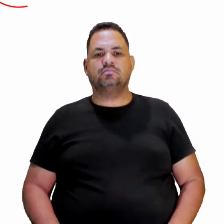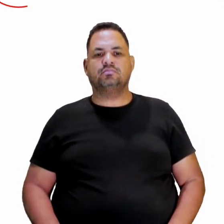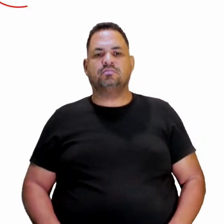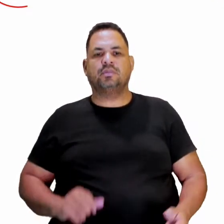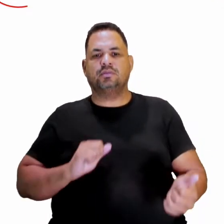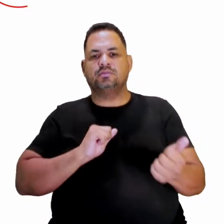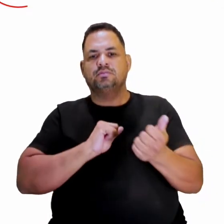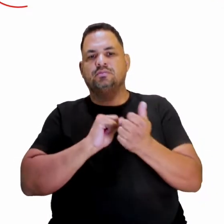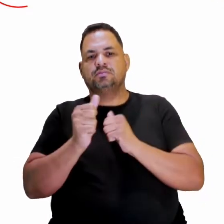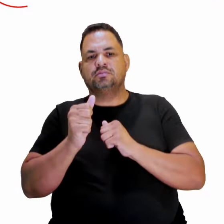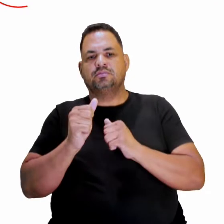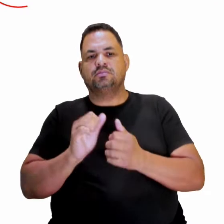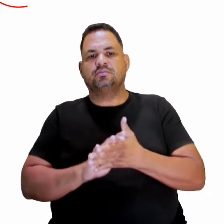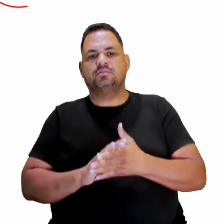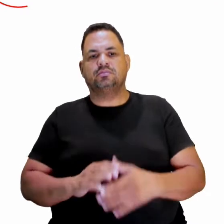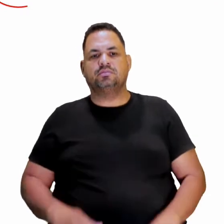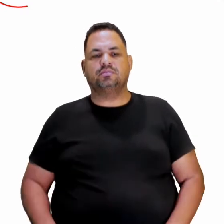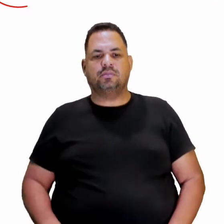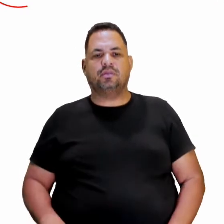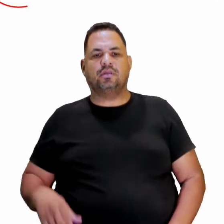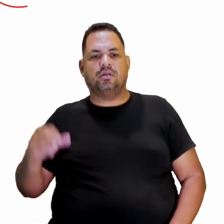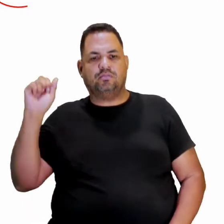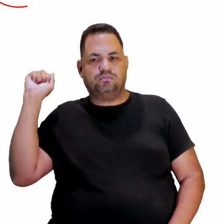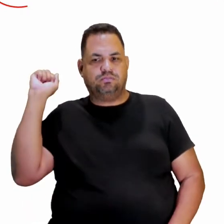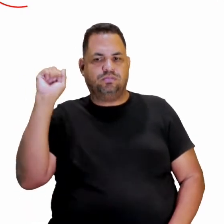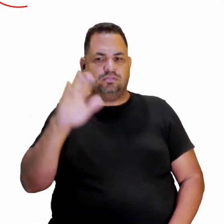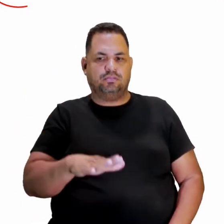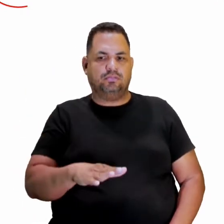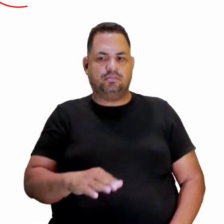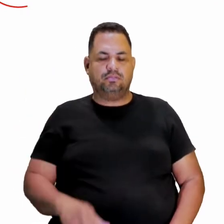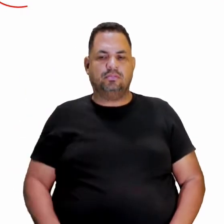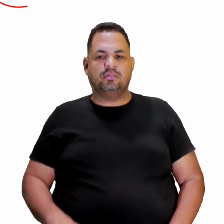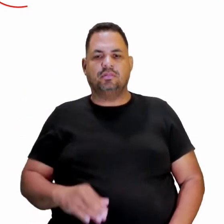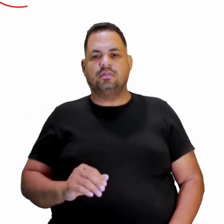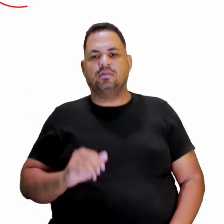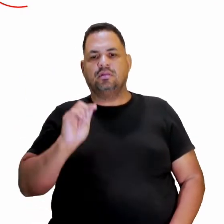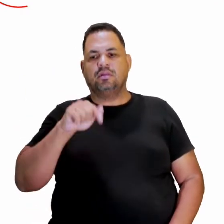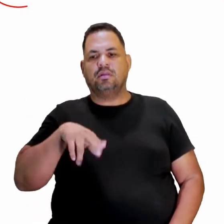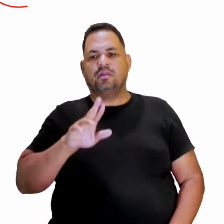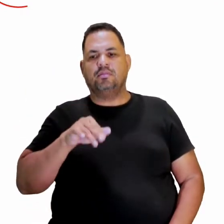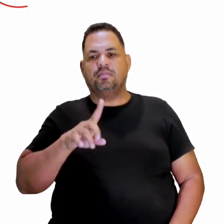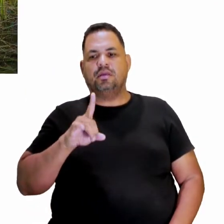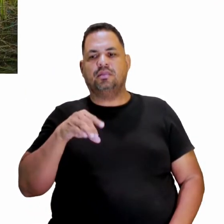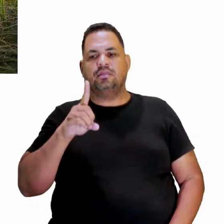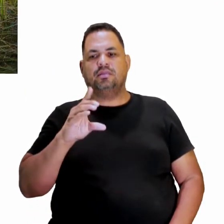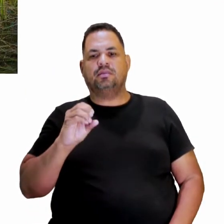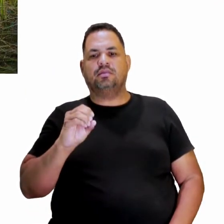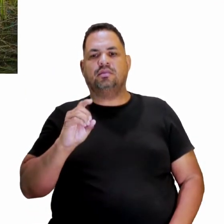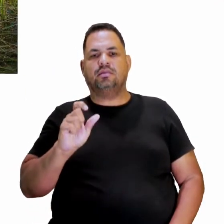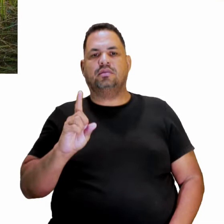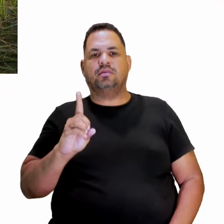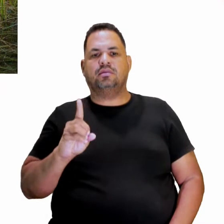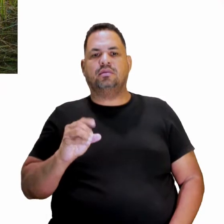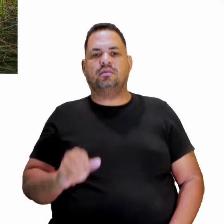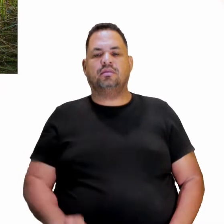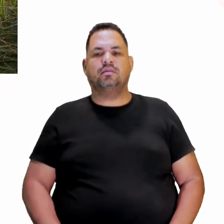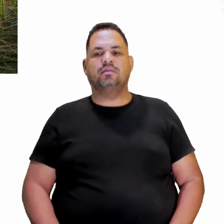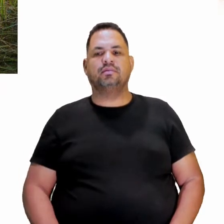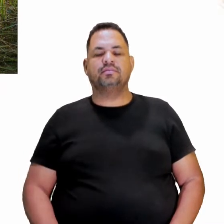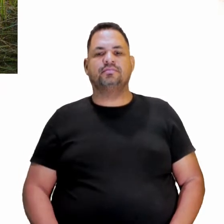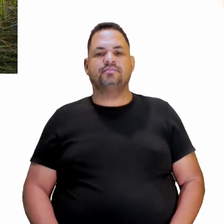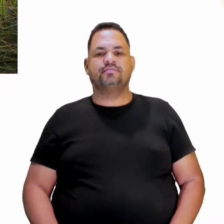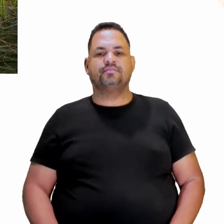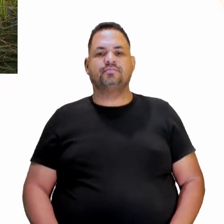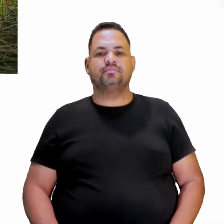a nossa famosa queimada. Queimada, beleza? Você já sabe, a gente já viu isso em outra aula. Did you work